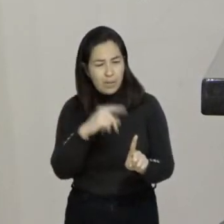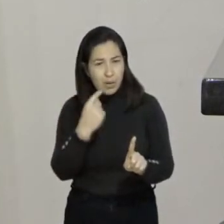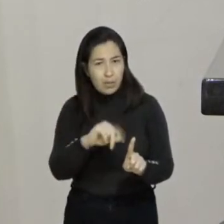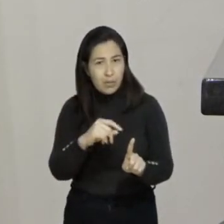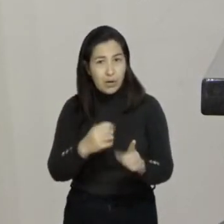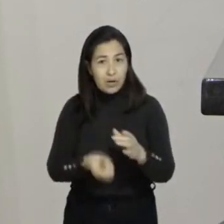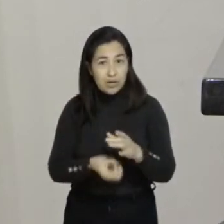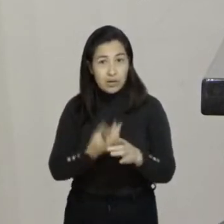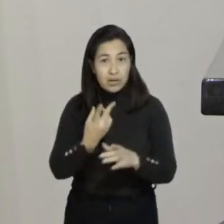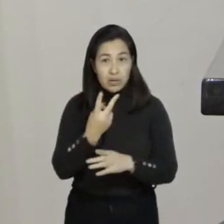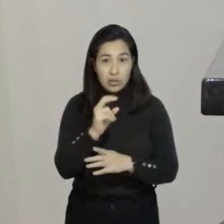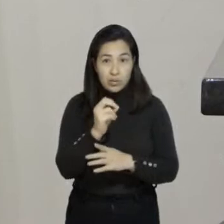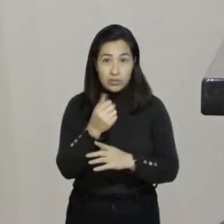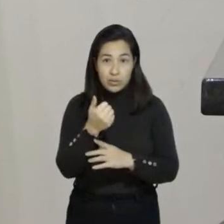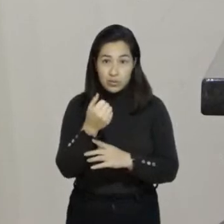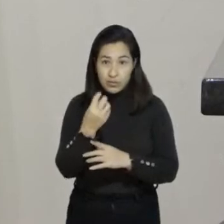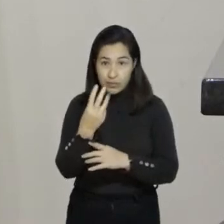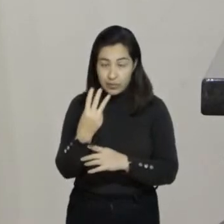2013